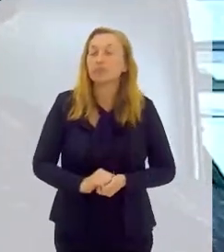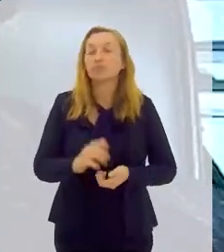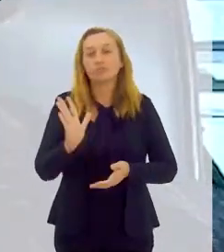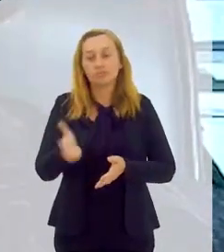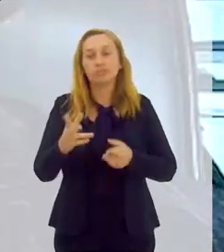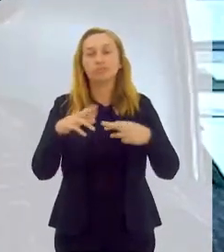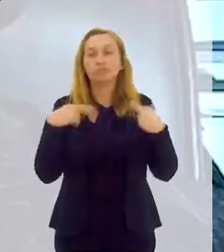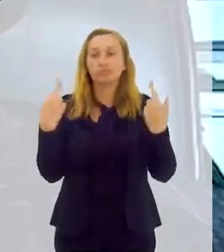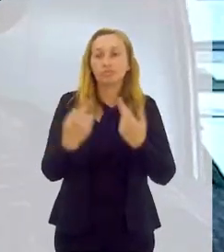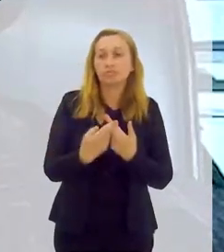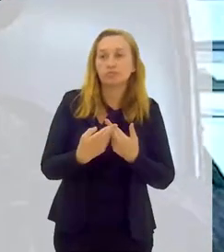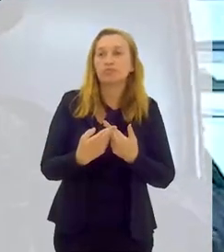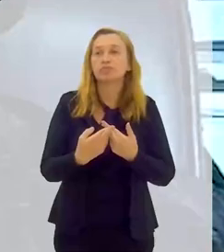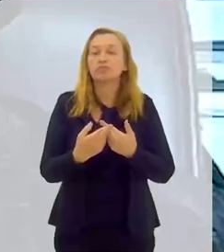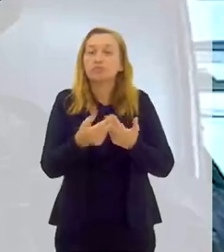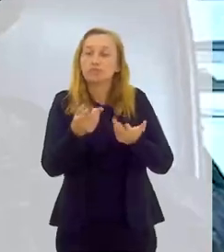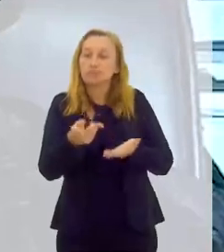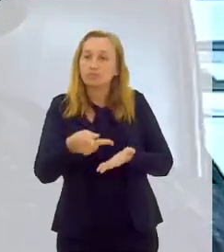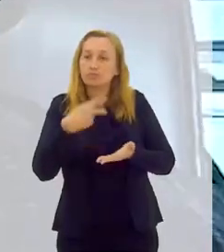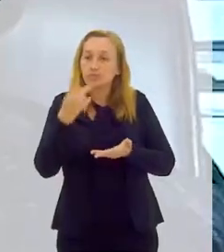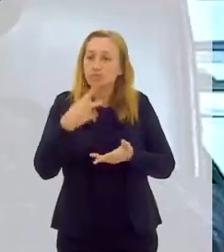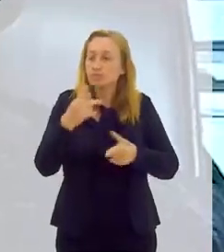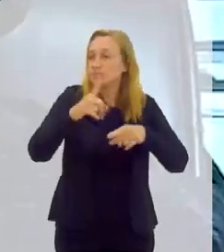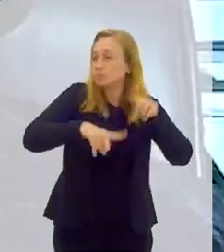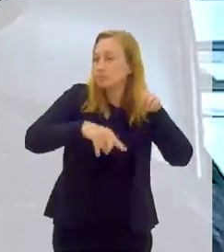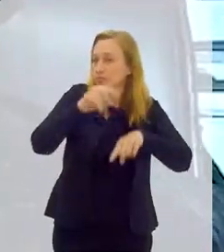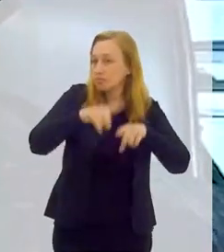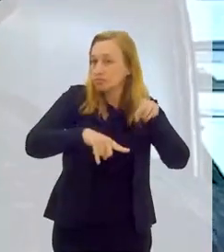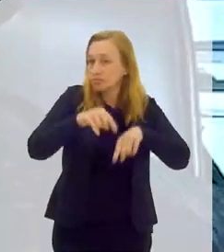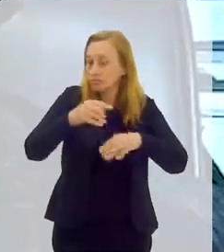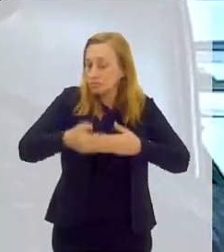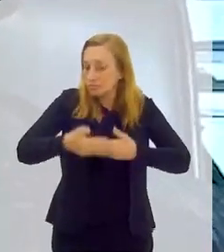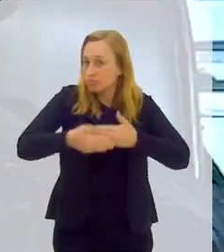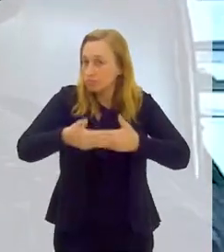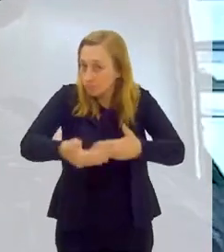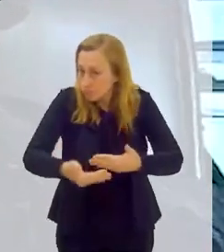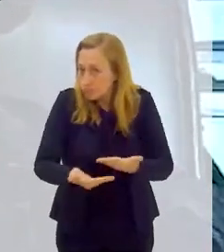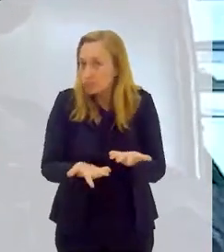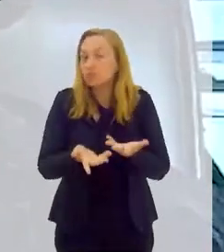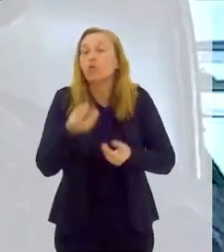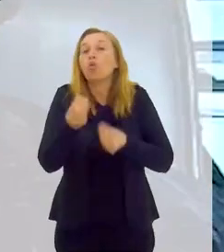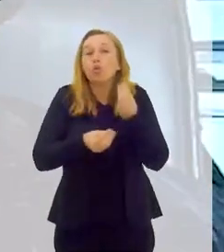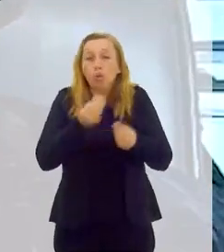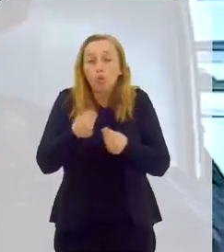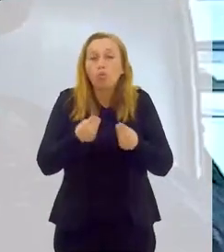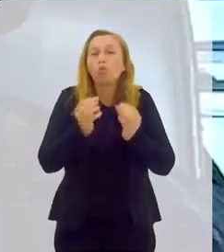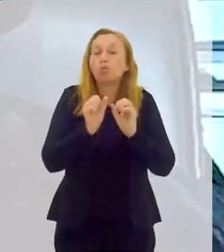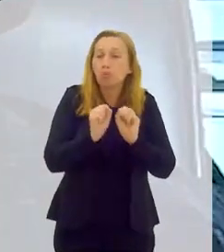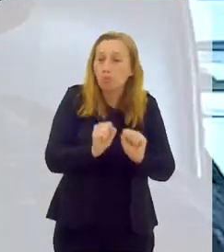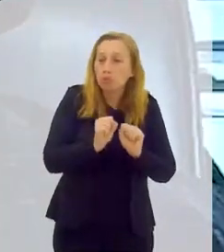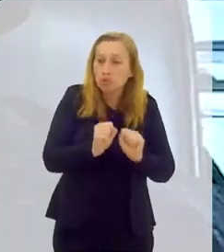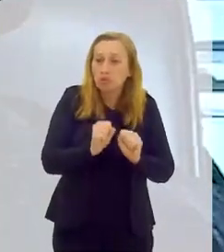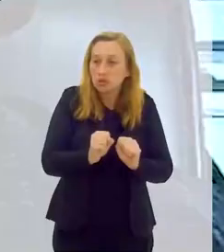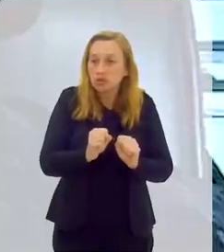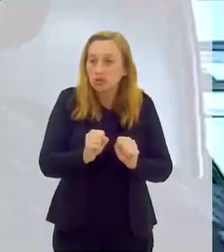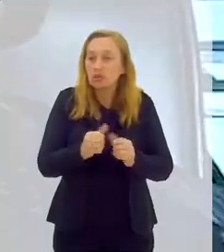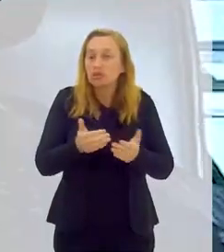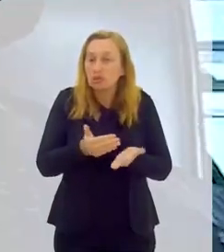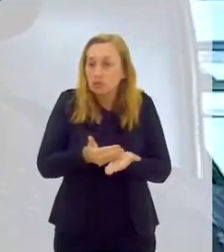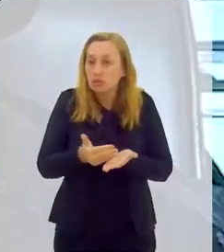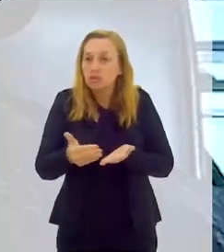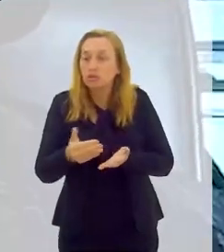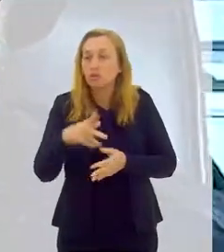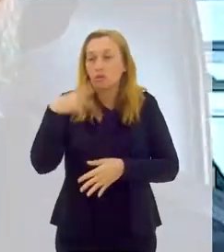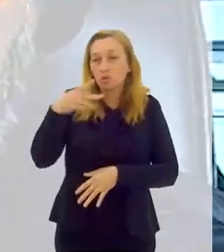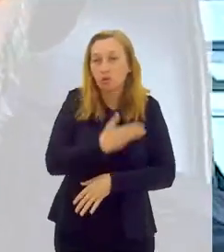com a gente colocar esses produtos que nós temos para levar para frente, entende? Como é que a gente pode, a partir de